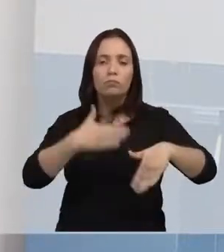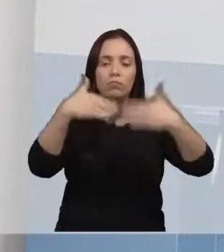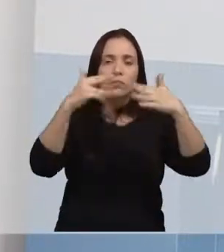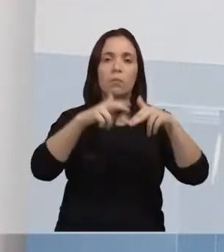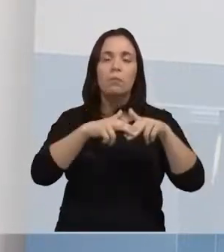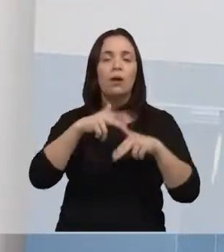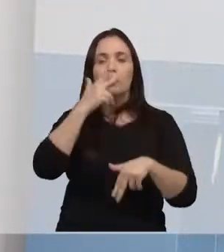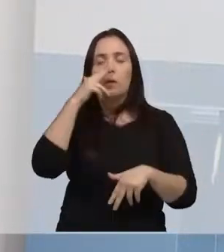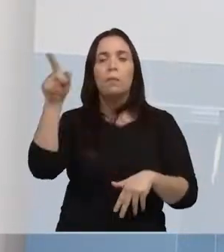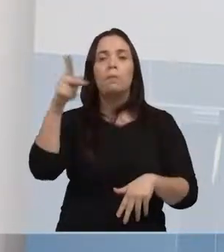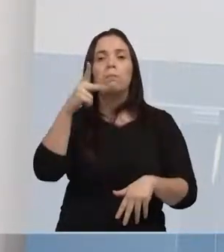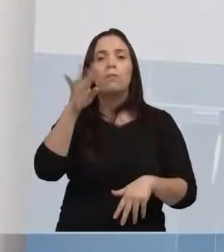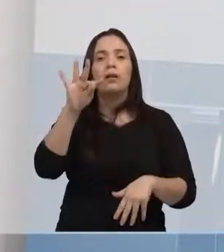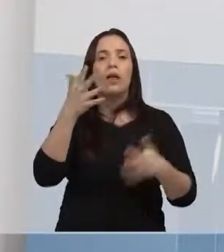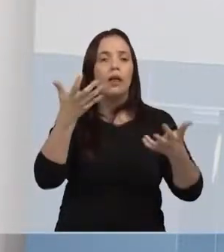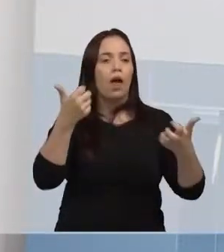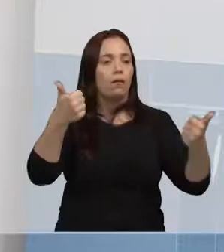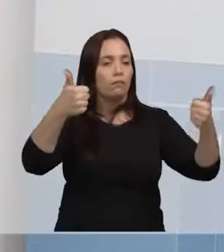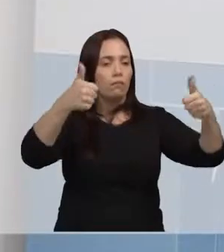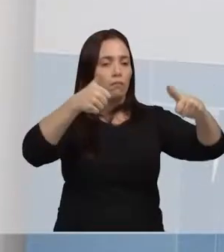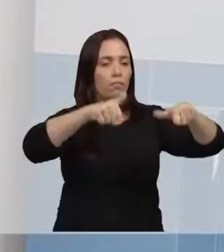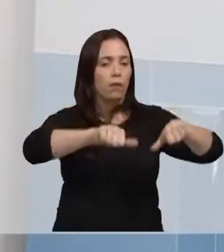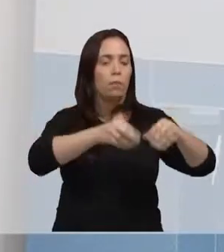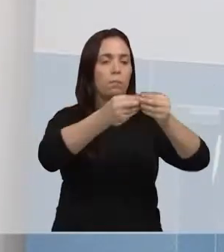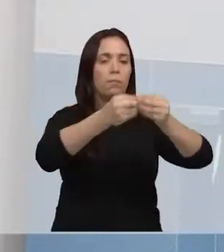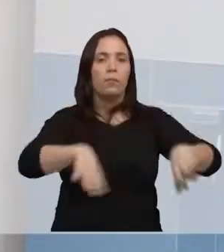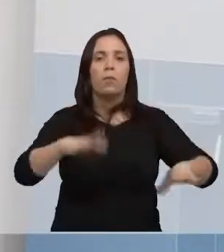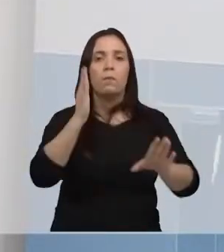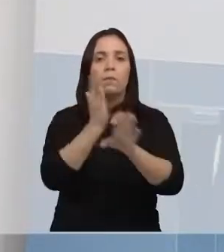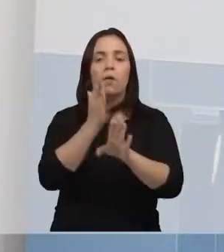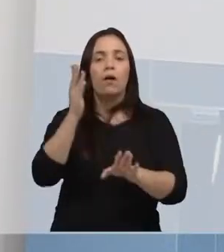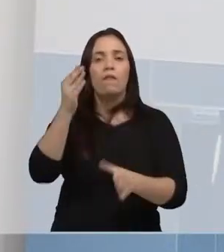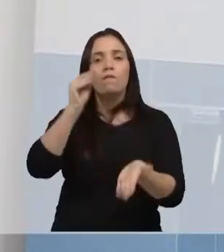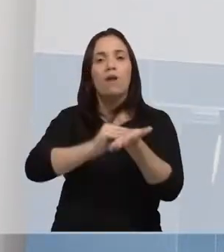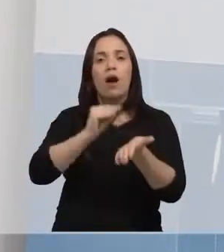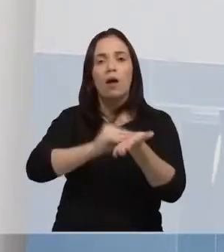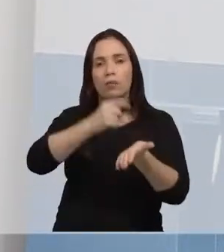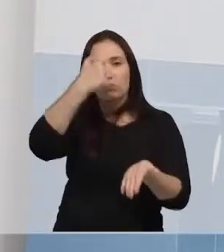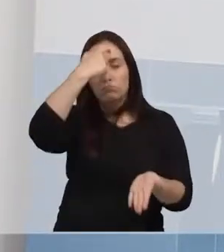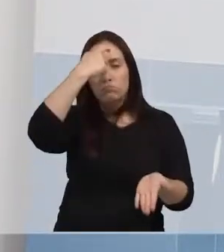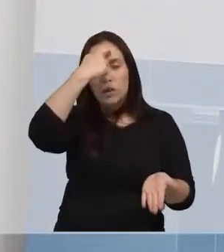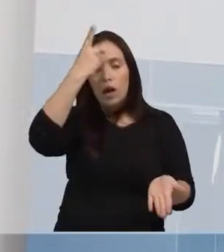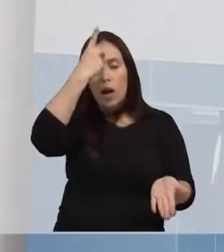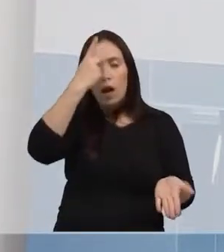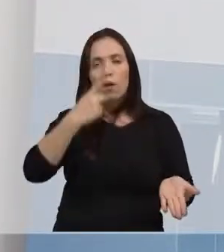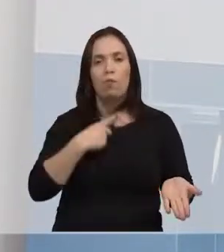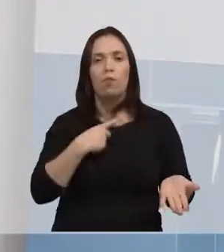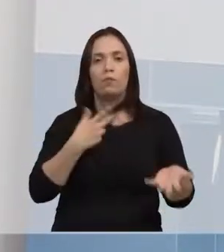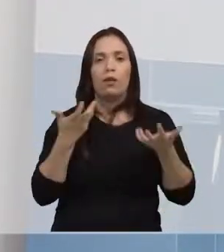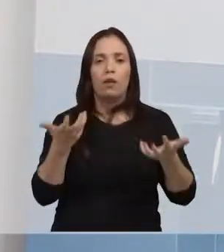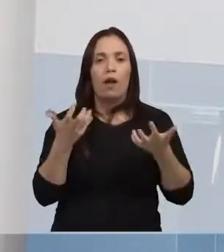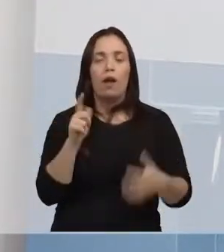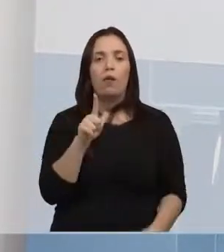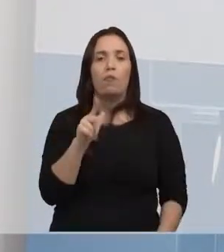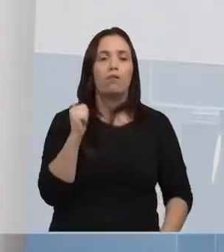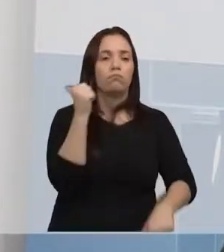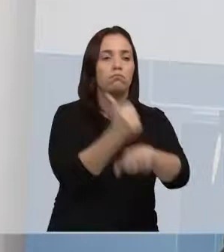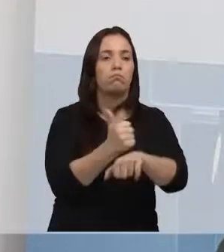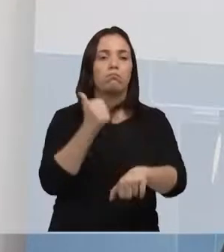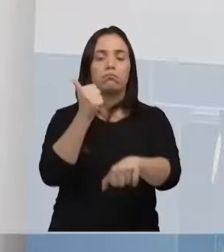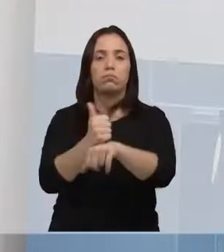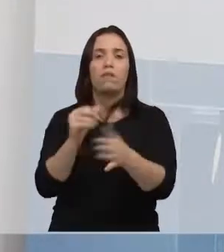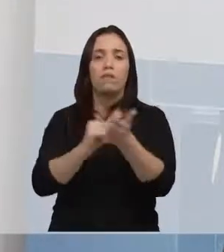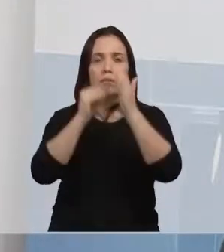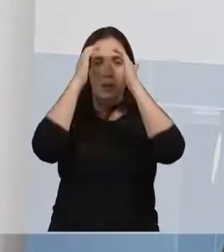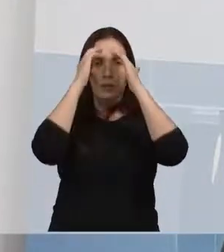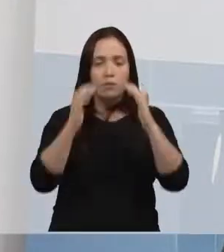isso, destruindo tudo isso por uma insanidade, por um pensamento egoísta, por uma falta de grandeza e por uma falta de respeito